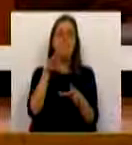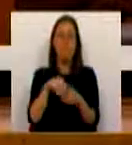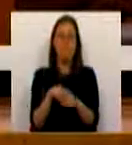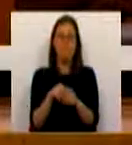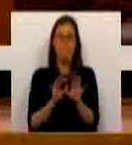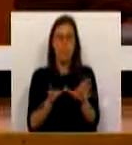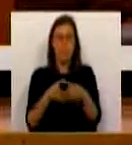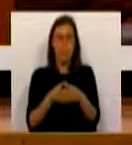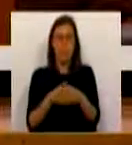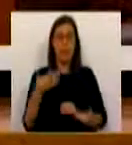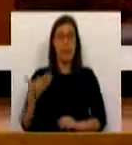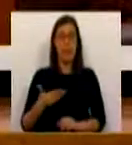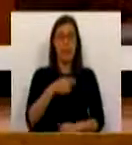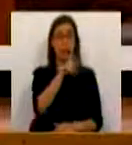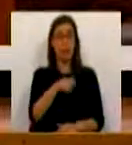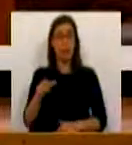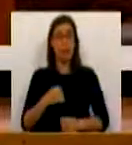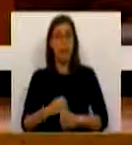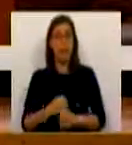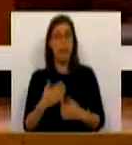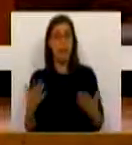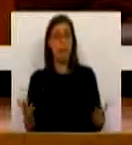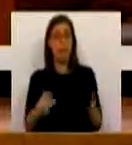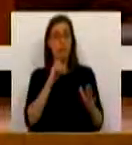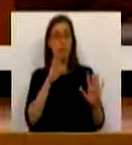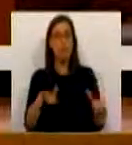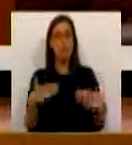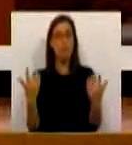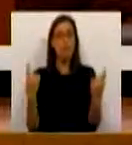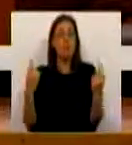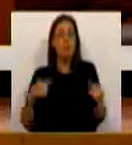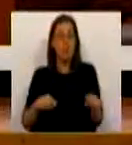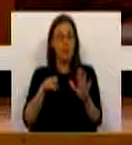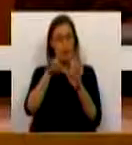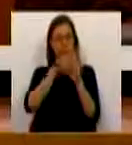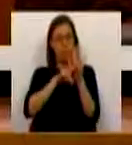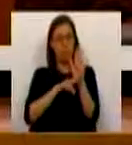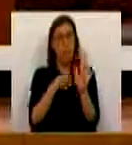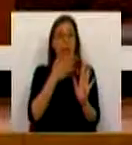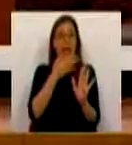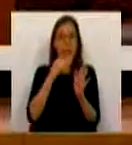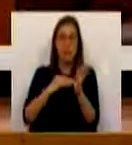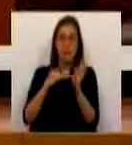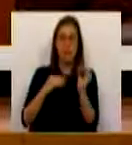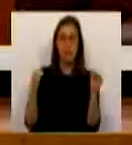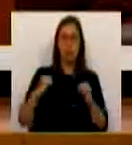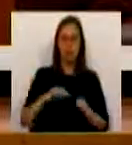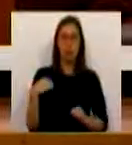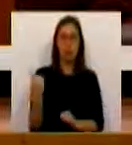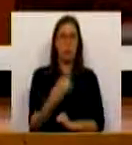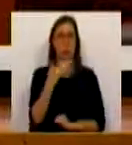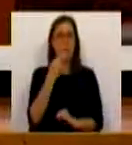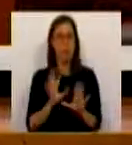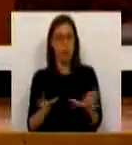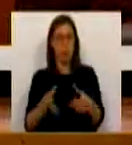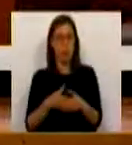do núcleo de direitos dos trabalhadores, podendo apenas ser regulados por convenção coletiva